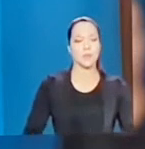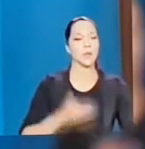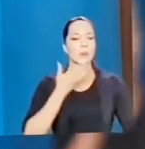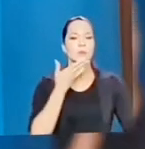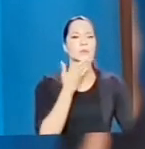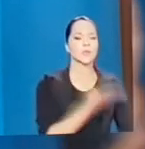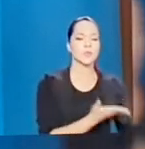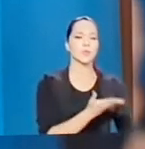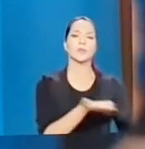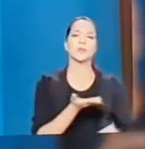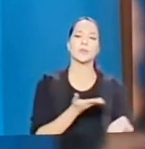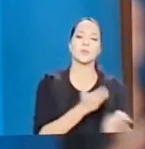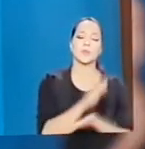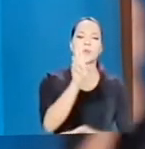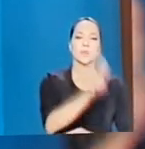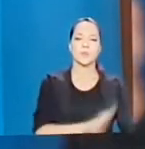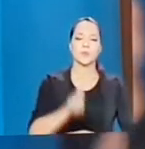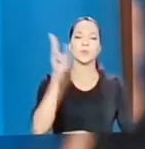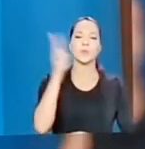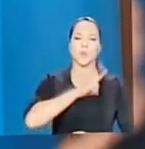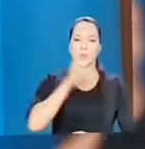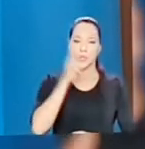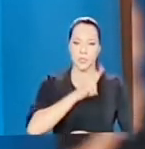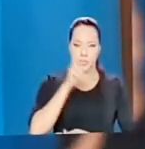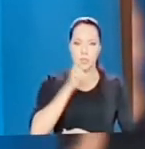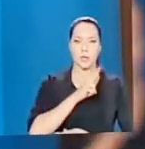de autorização para uso emergencial,